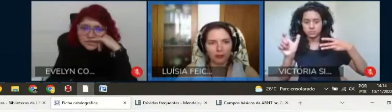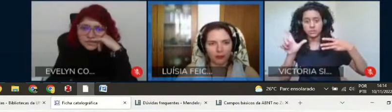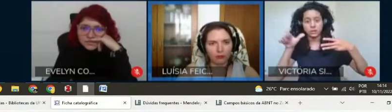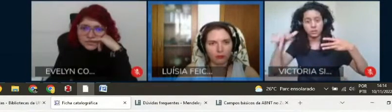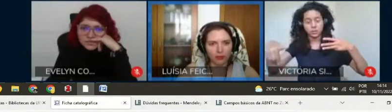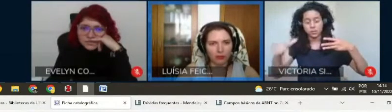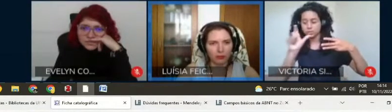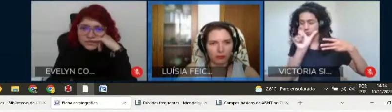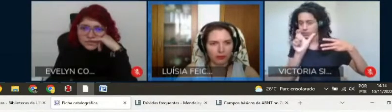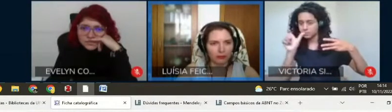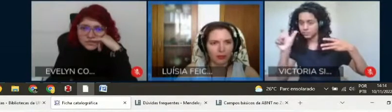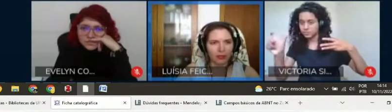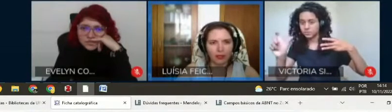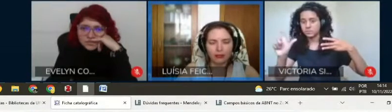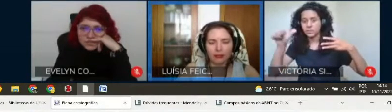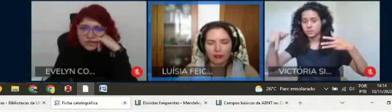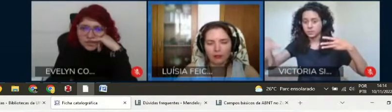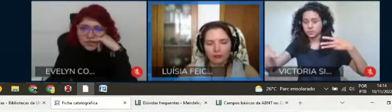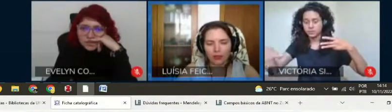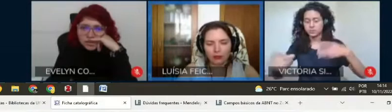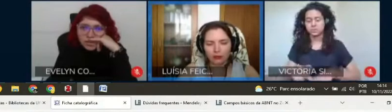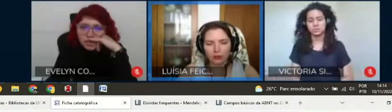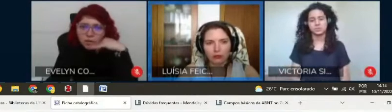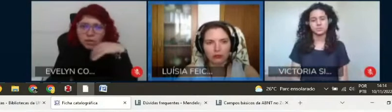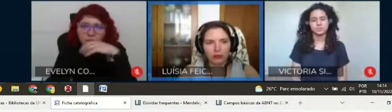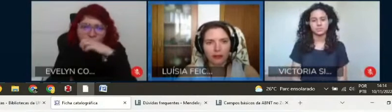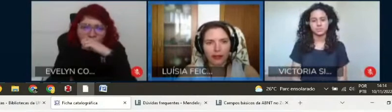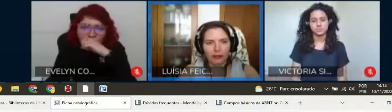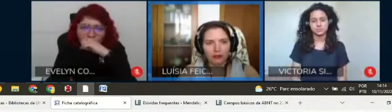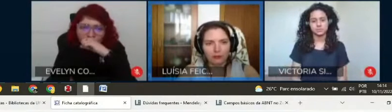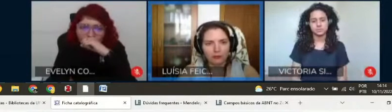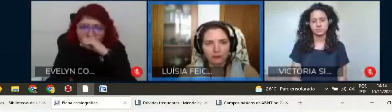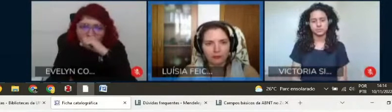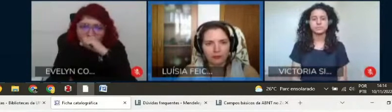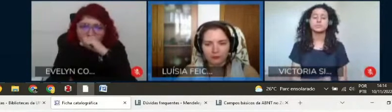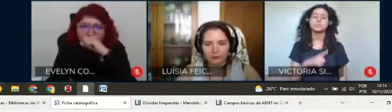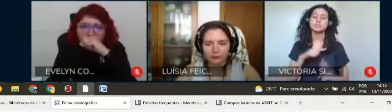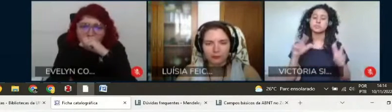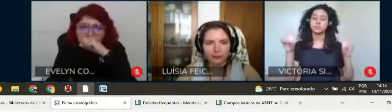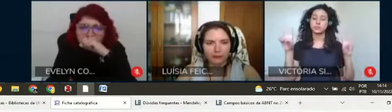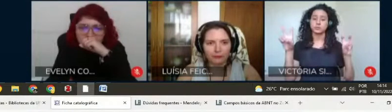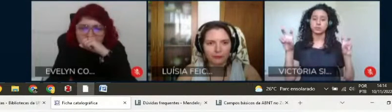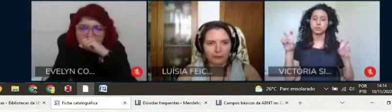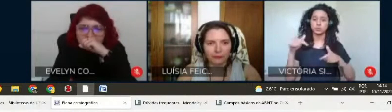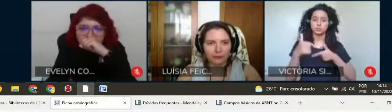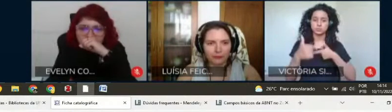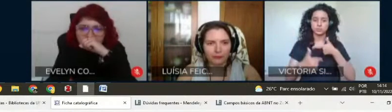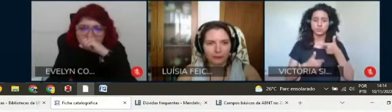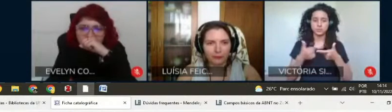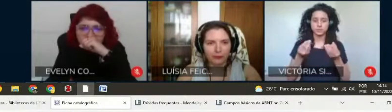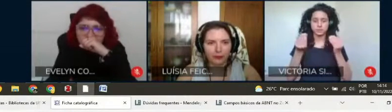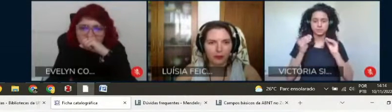é sempre pelo sobrenome mesmo. Daí eu tenho o título do trabalho.